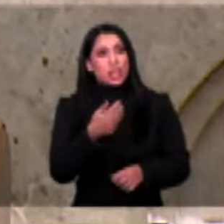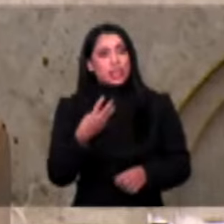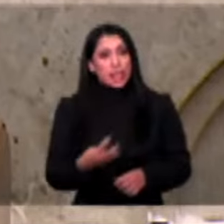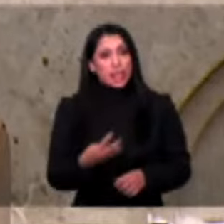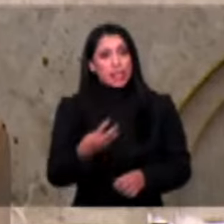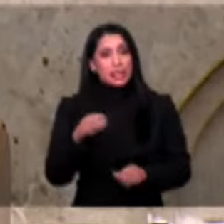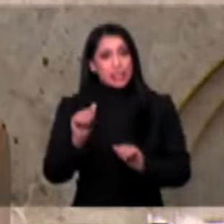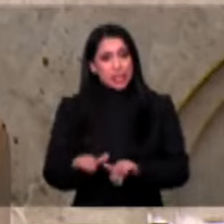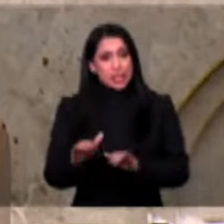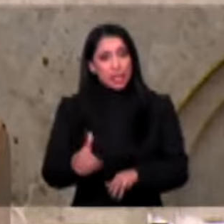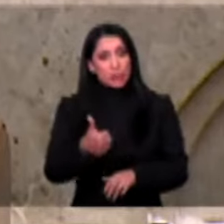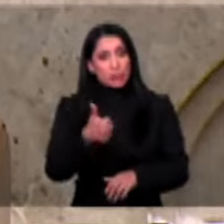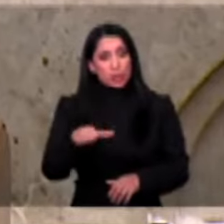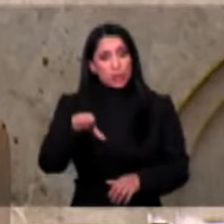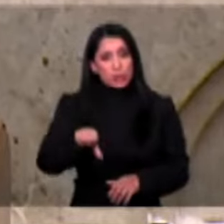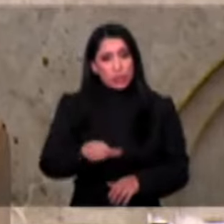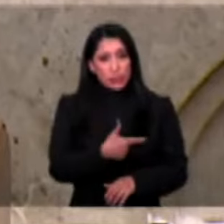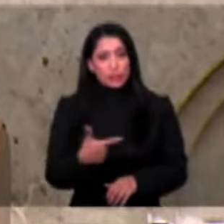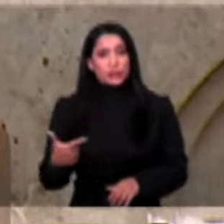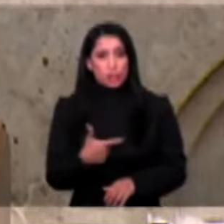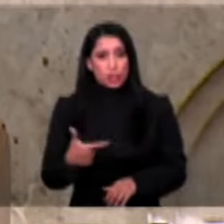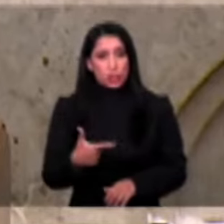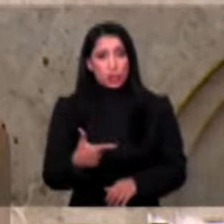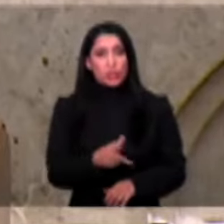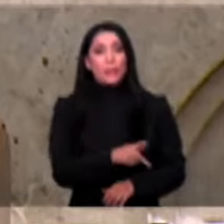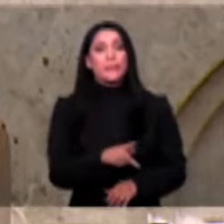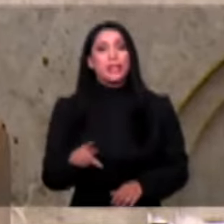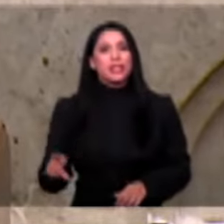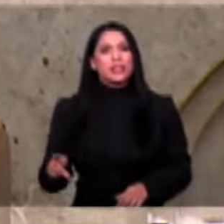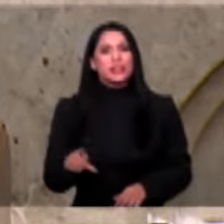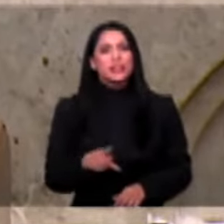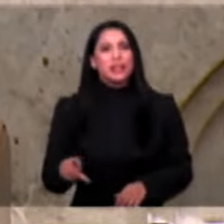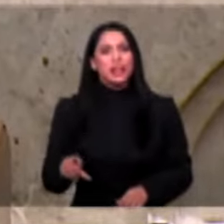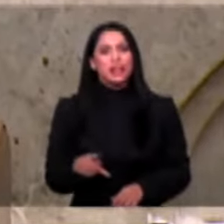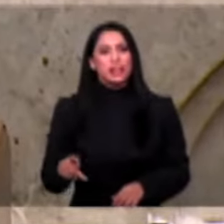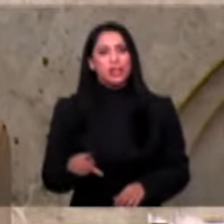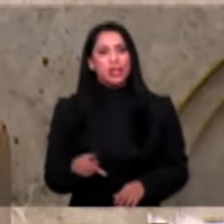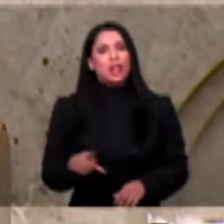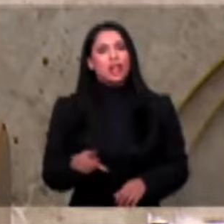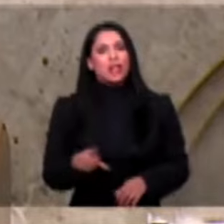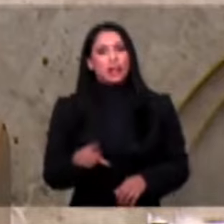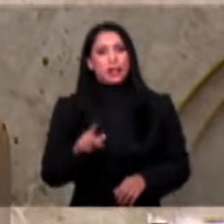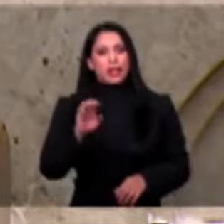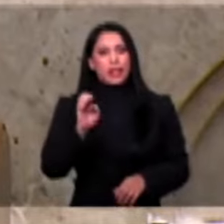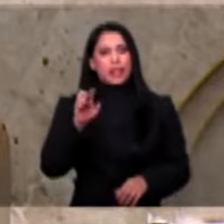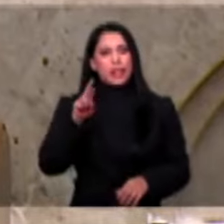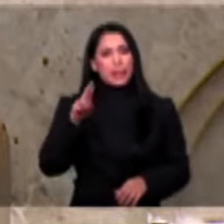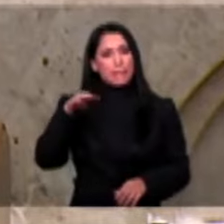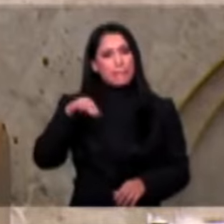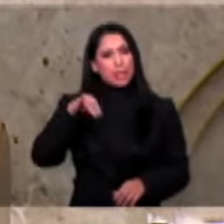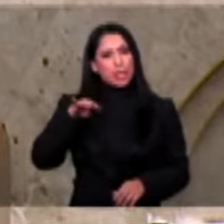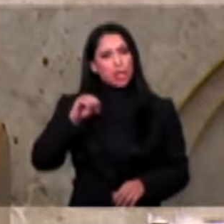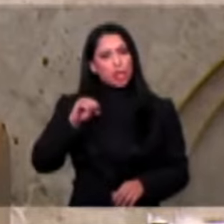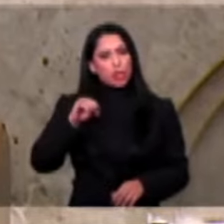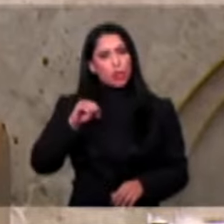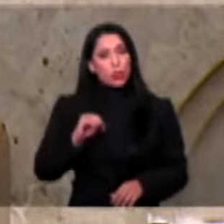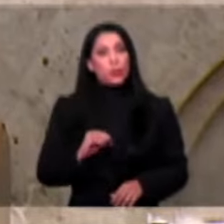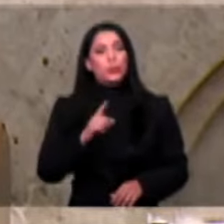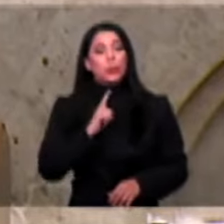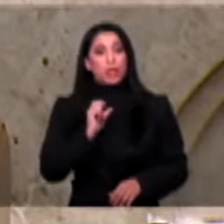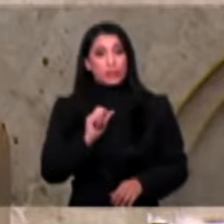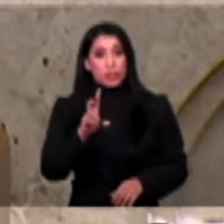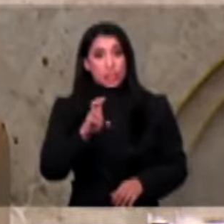de setembro de 1922, sob a presidência do ministro Hermínio do Espírito Santo, e a celebração,